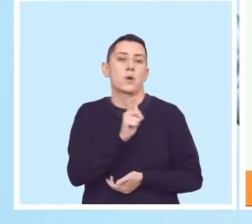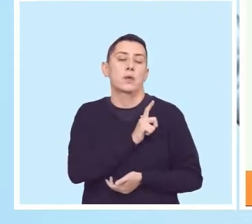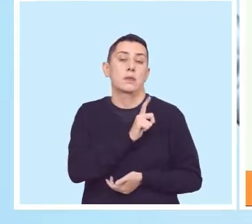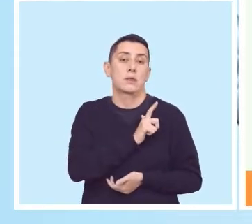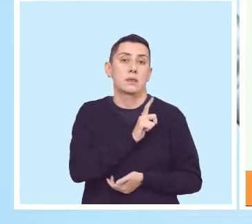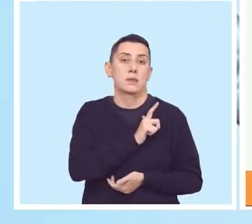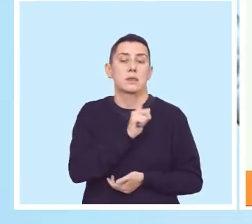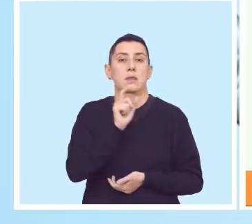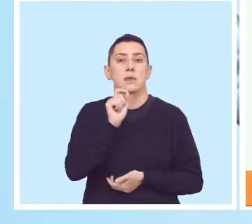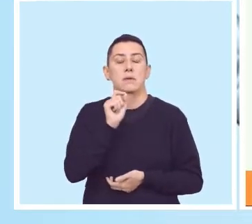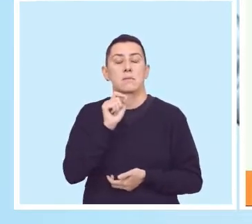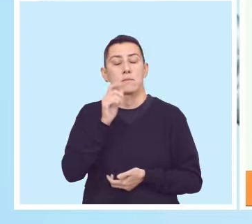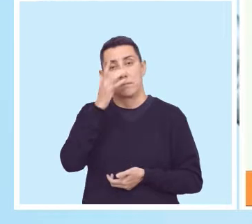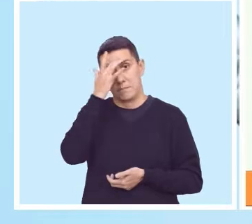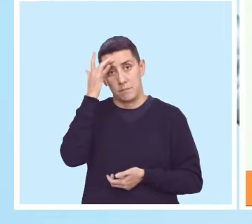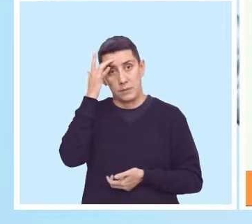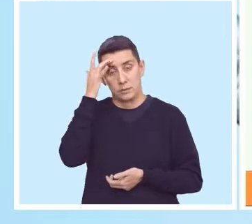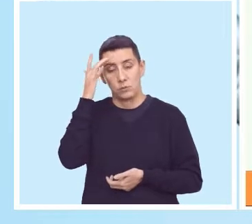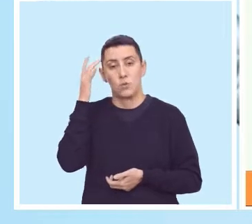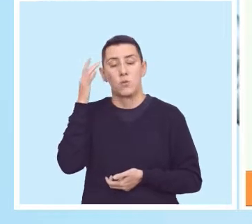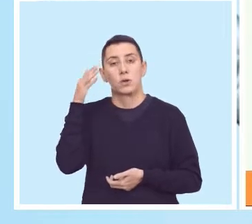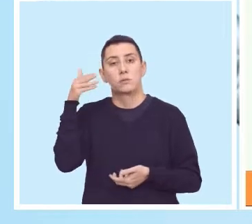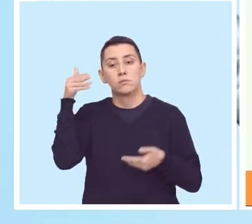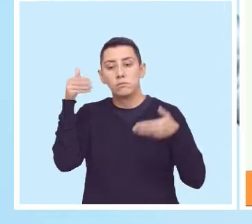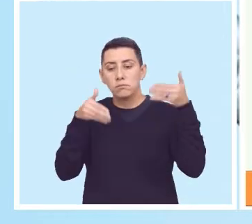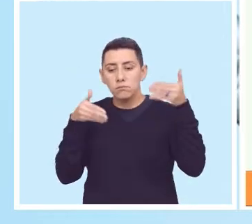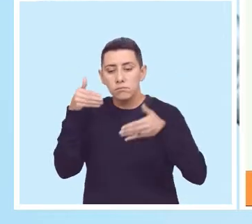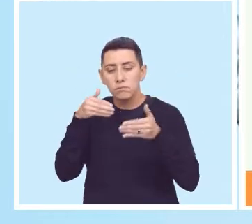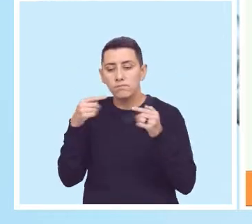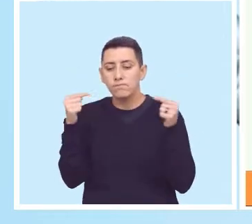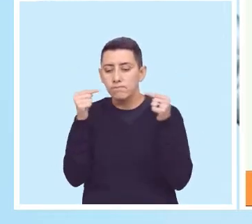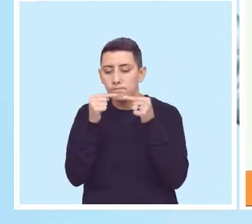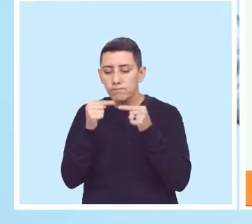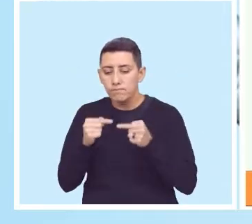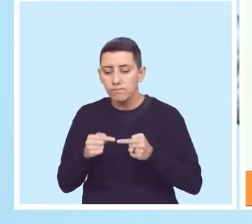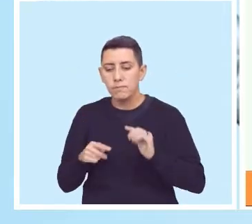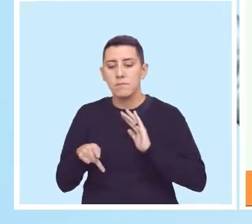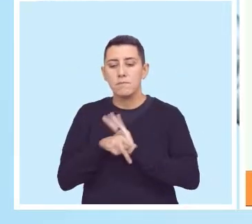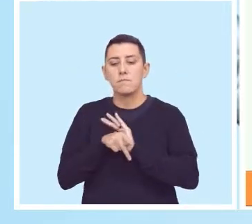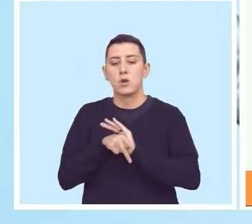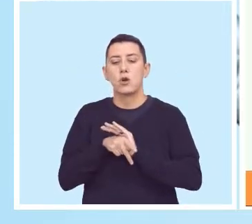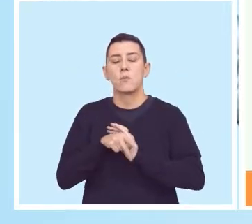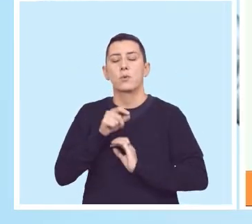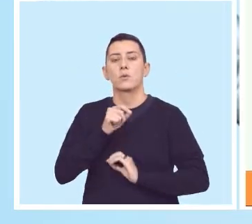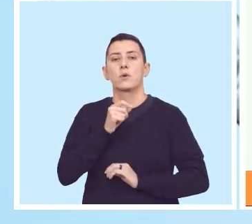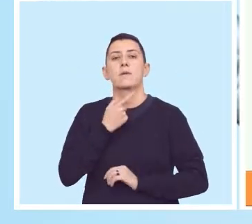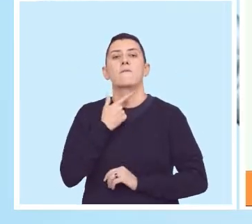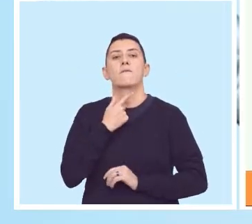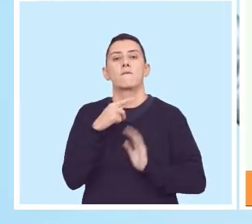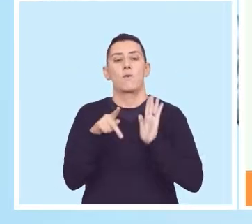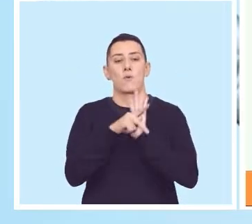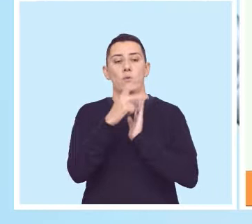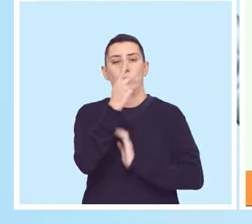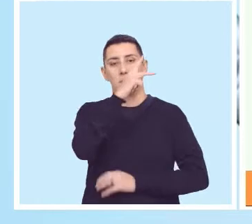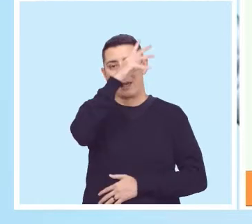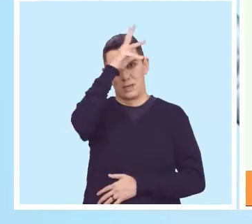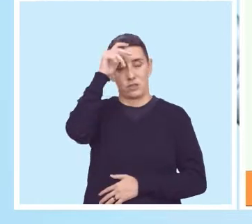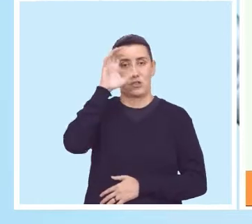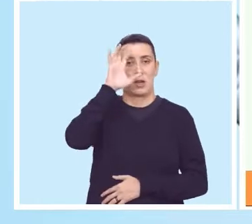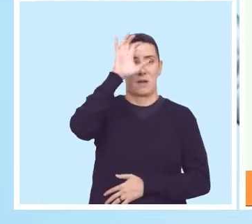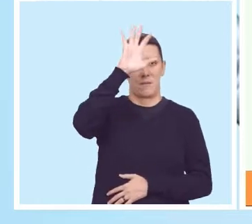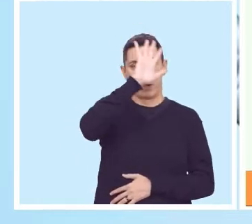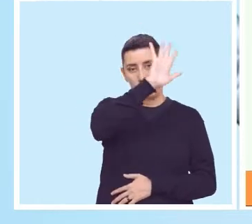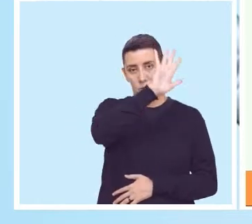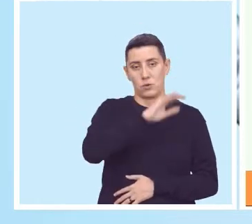uma aderência com a vocação aqui do nosso estado. Então, assim, não tem nem o que